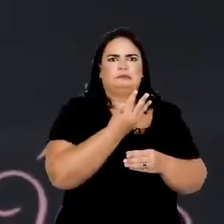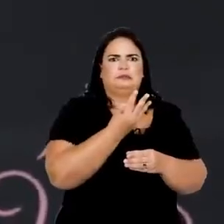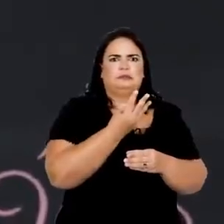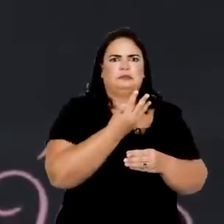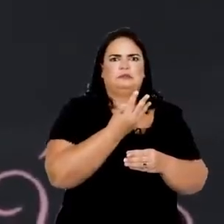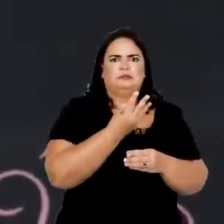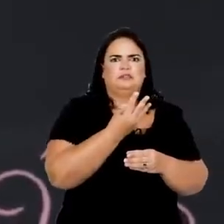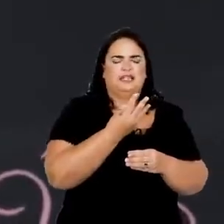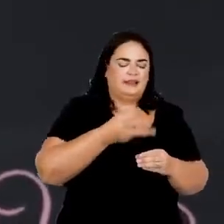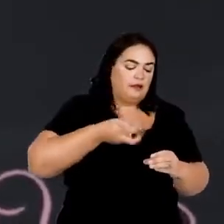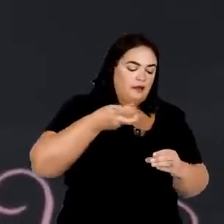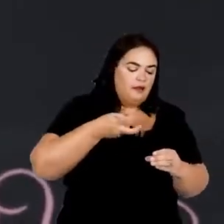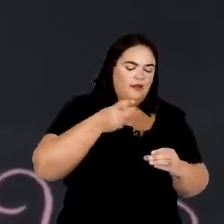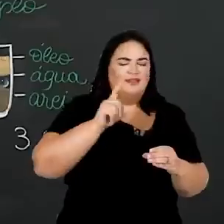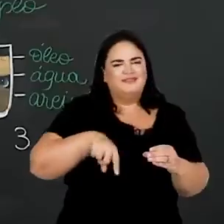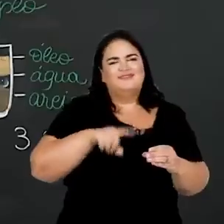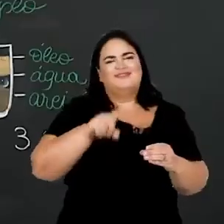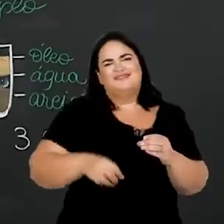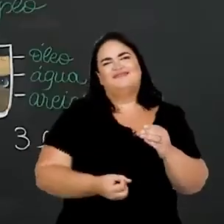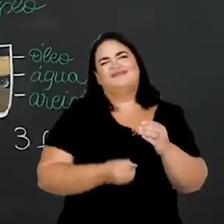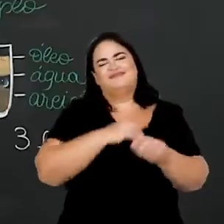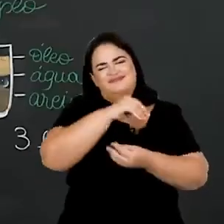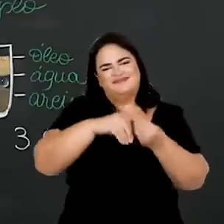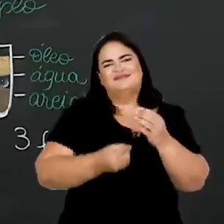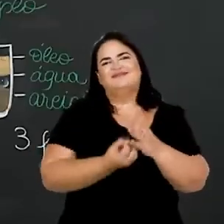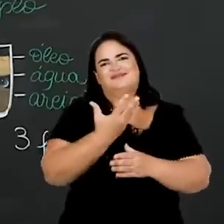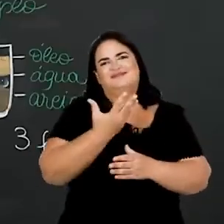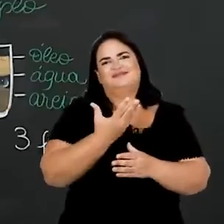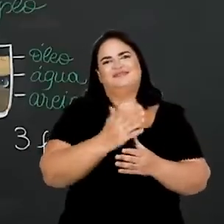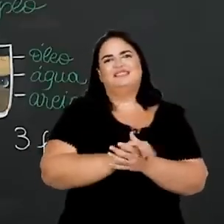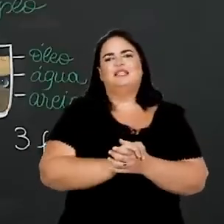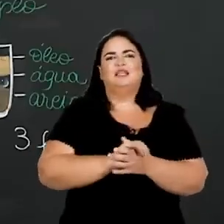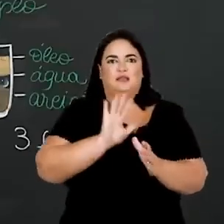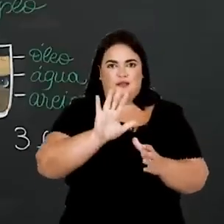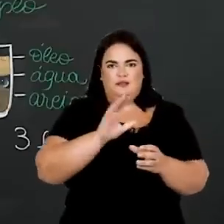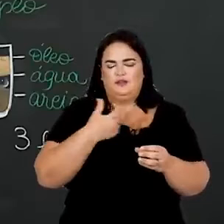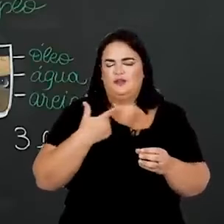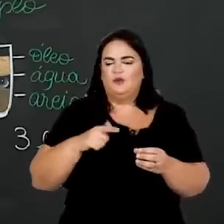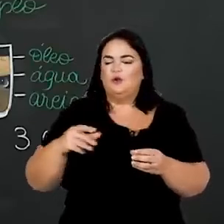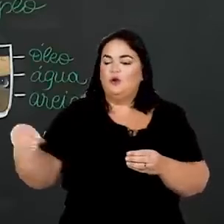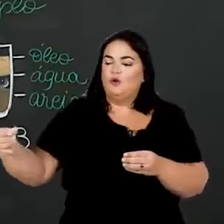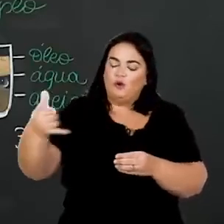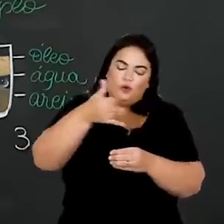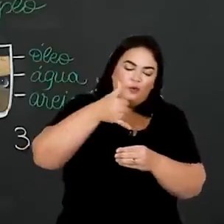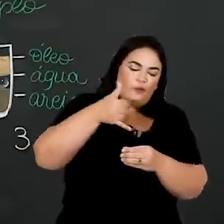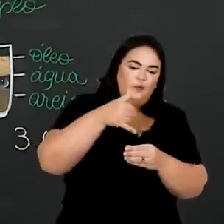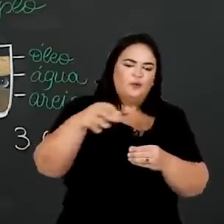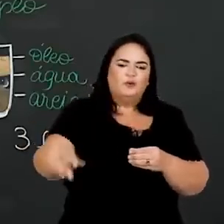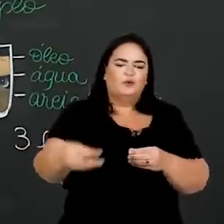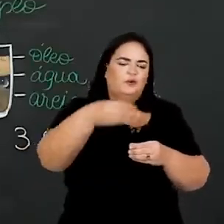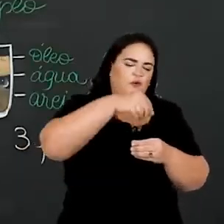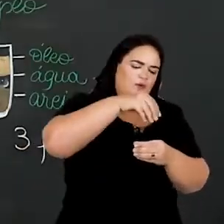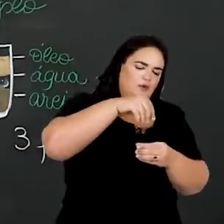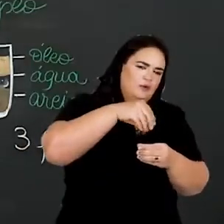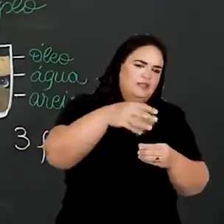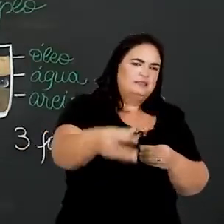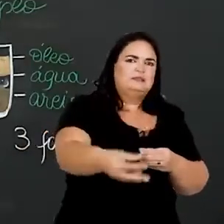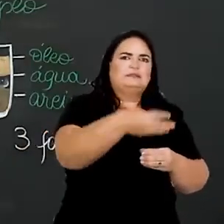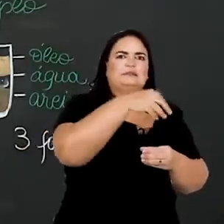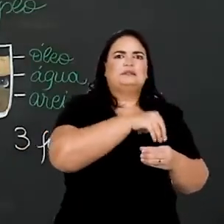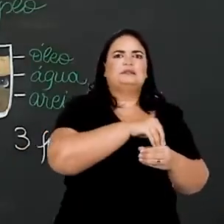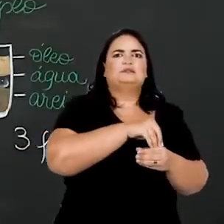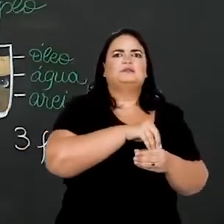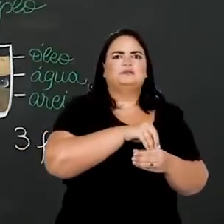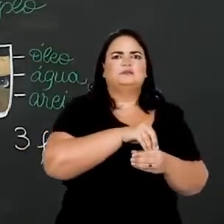É heterogêneo. Mais heterogêneo que isso não dá, né? Ainda vou acrescentar um pouquinho mais. Tem aqui meu óleo, umas bolinhas. Peguei aqui